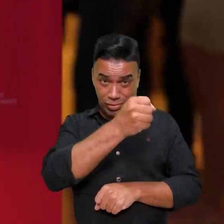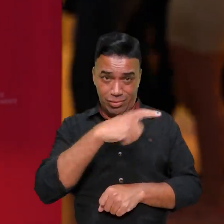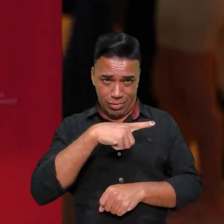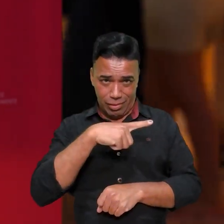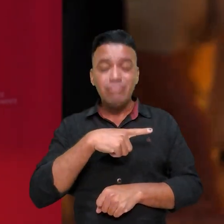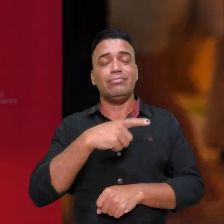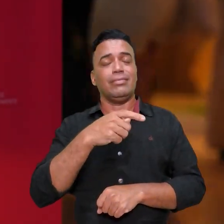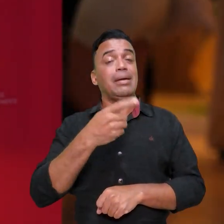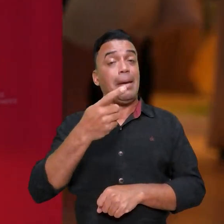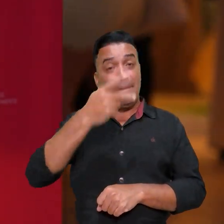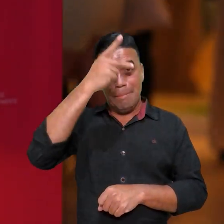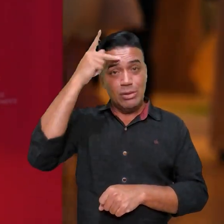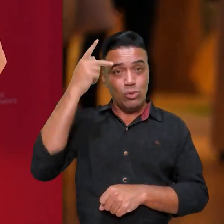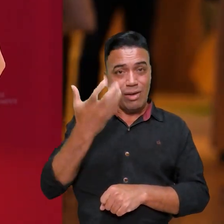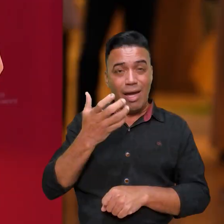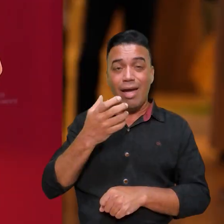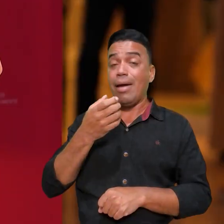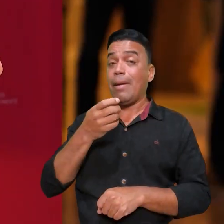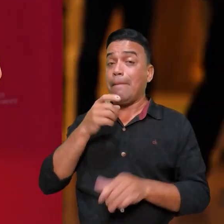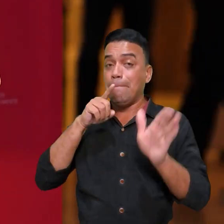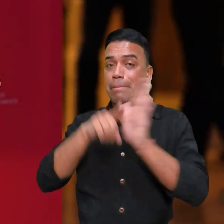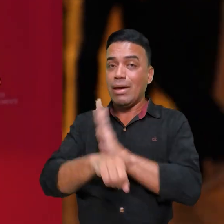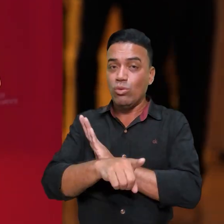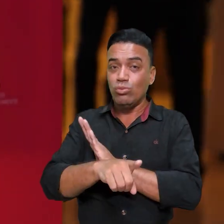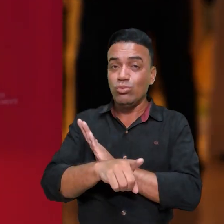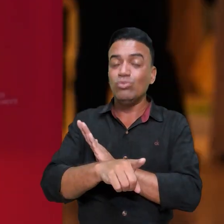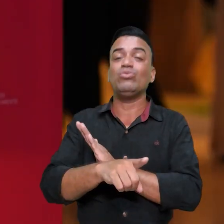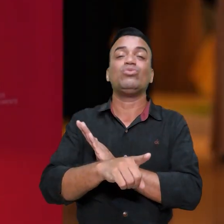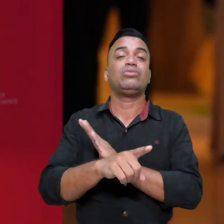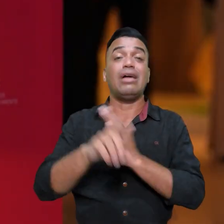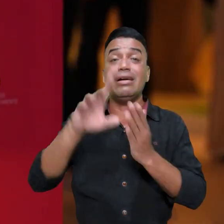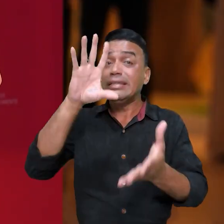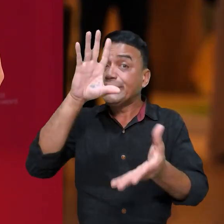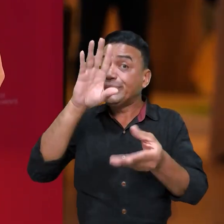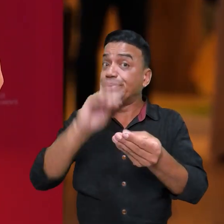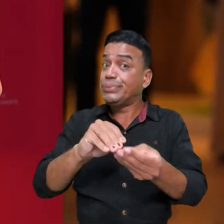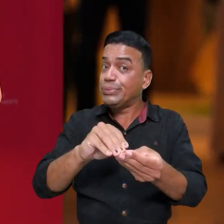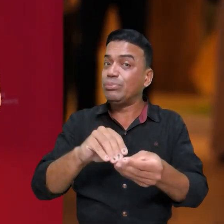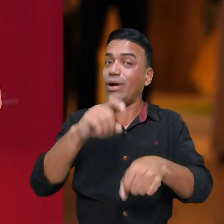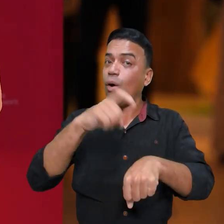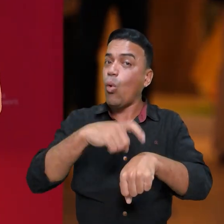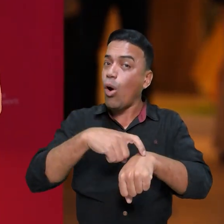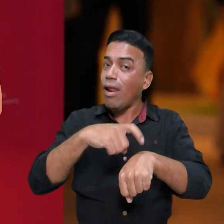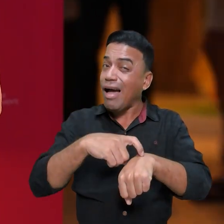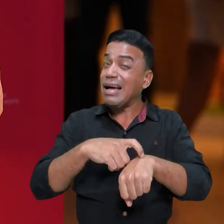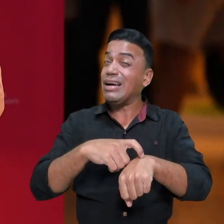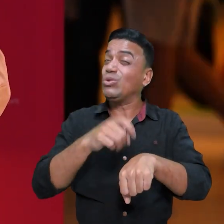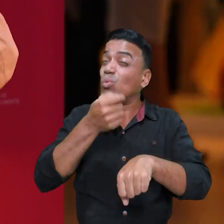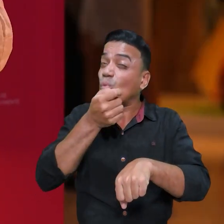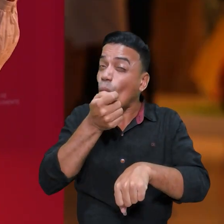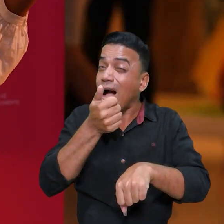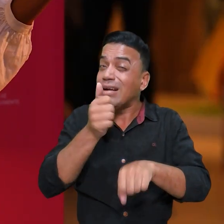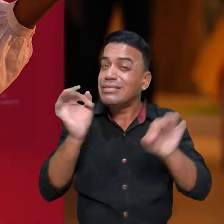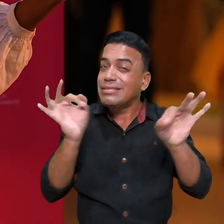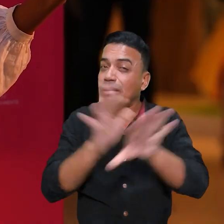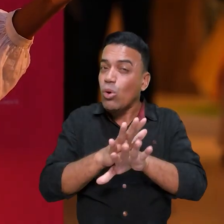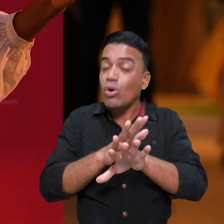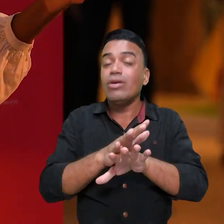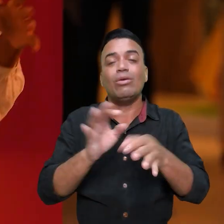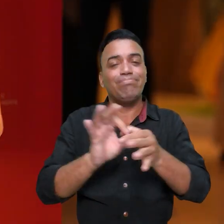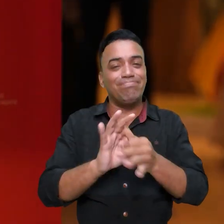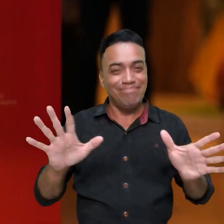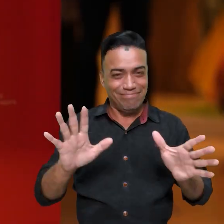alguém quiser fazer uma pergunta, para a gente fazer uma pergunta enxuta para não estourar muito o horário, né? E fique à